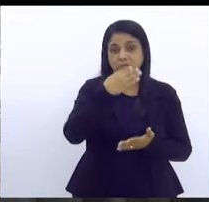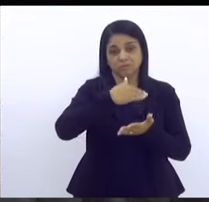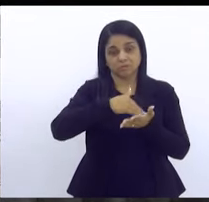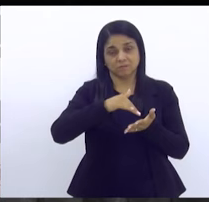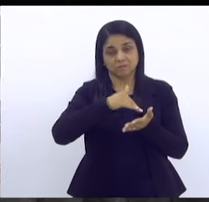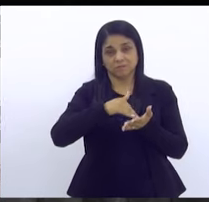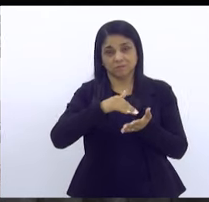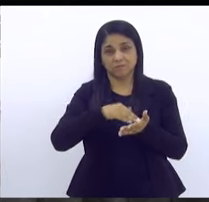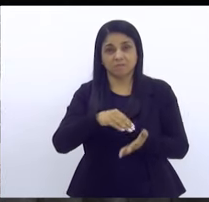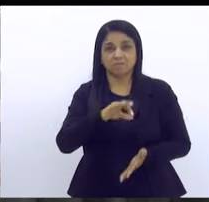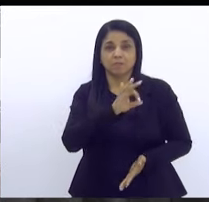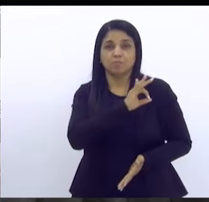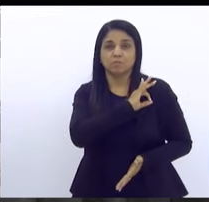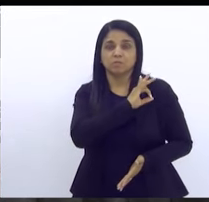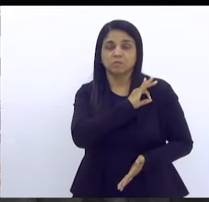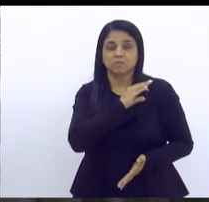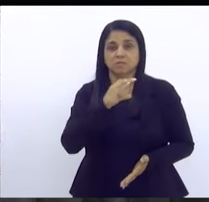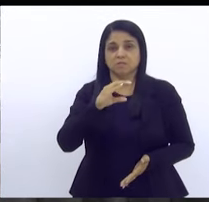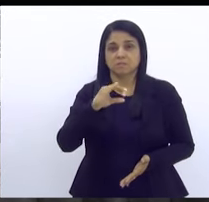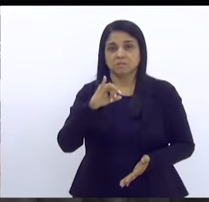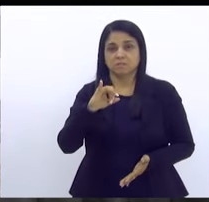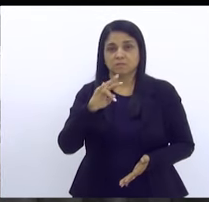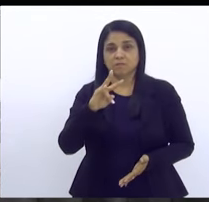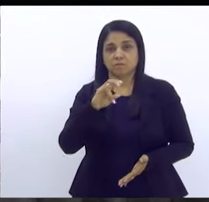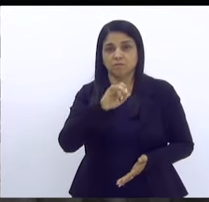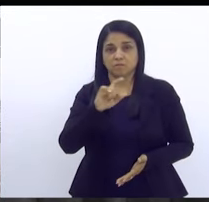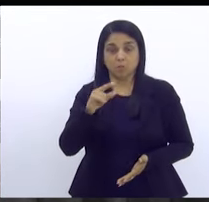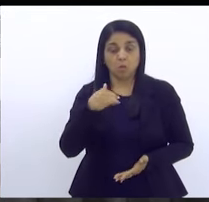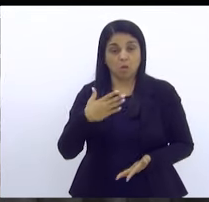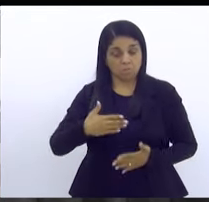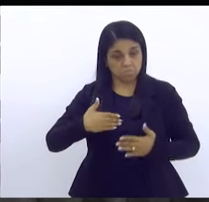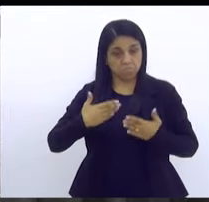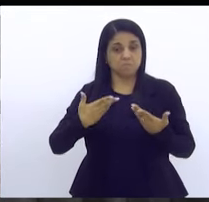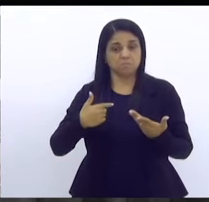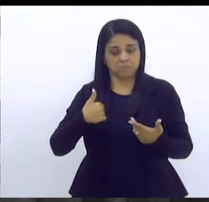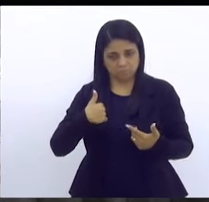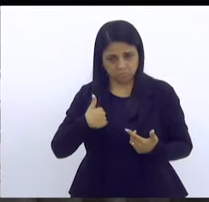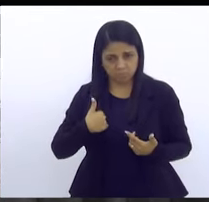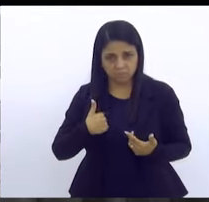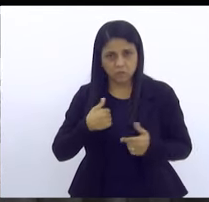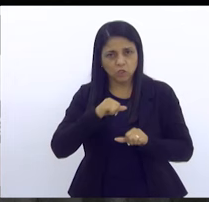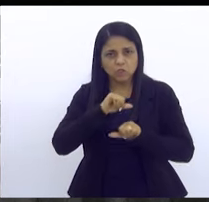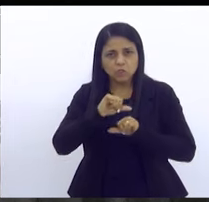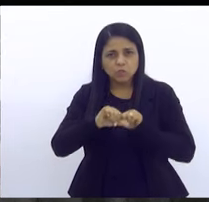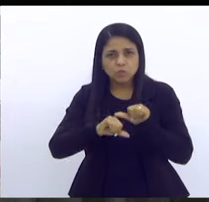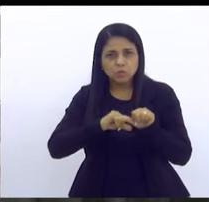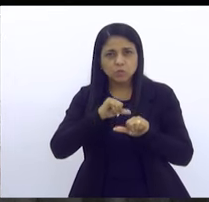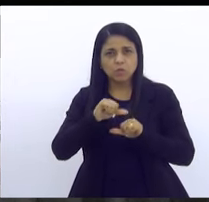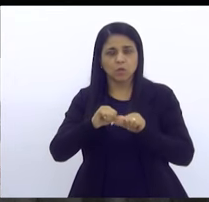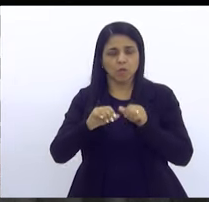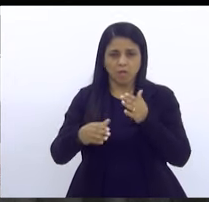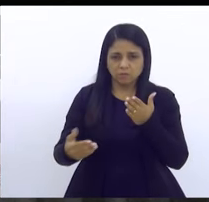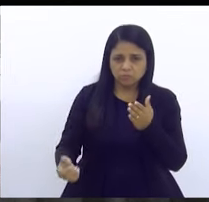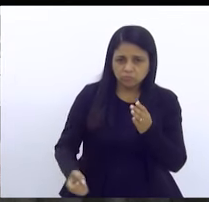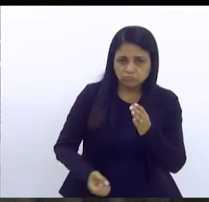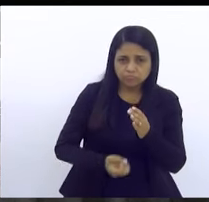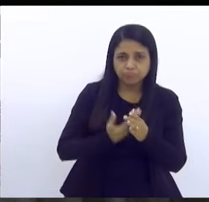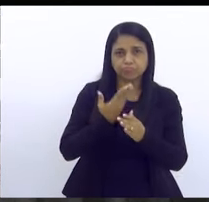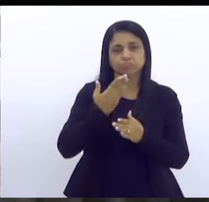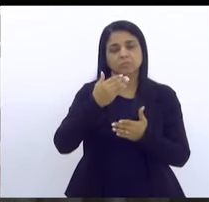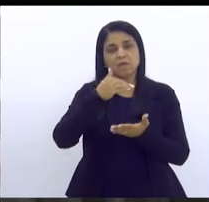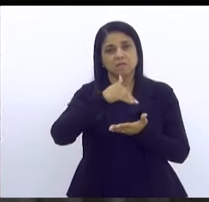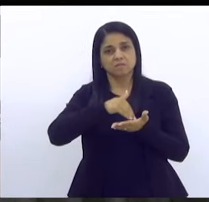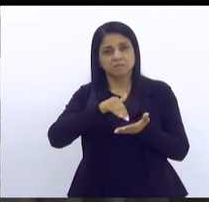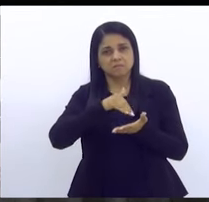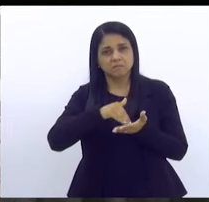Polícia Civil. E agora me causa espanto o senhor querer trocar, recriar a